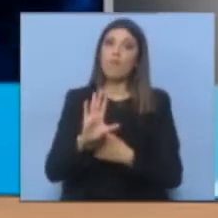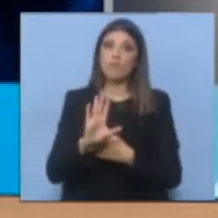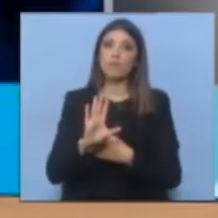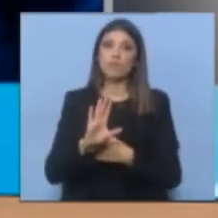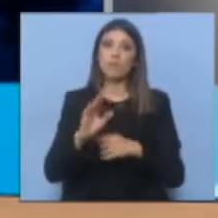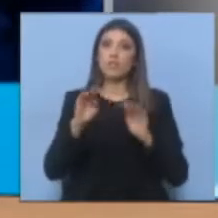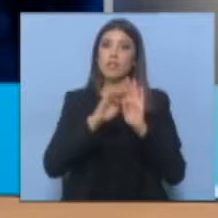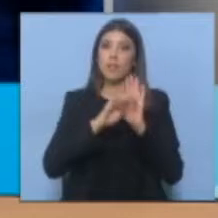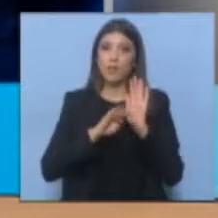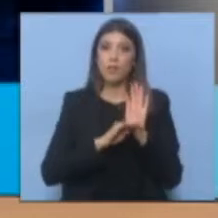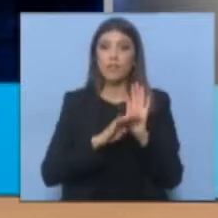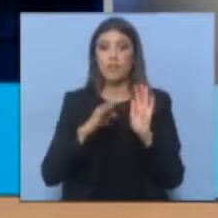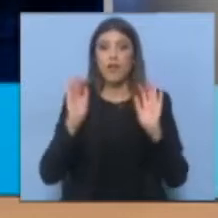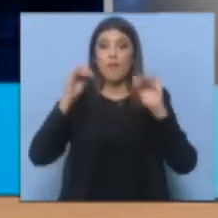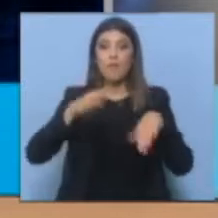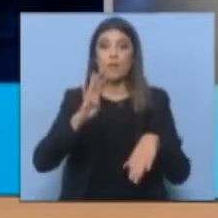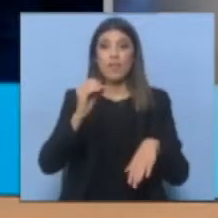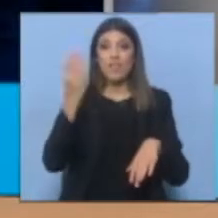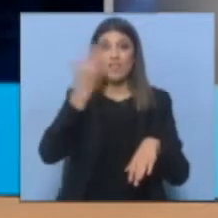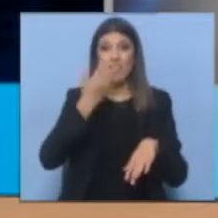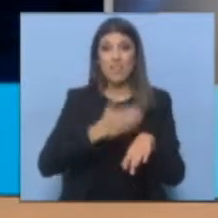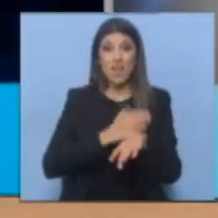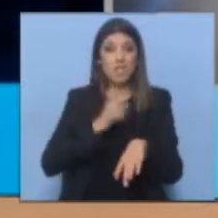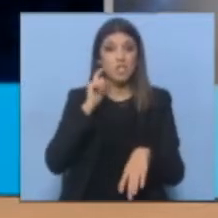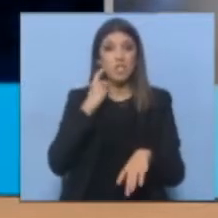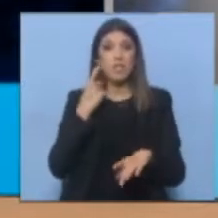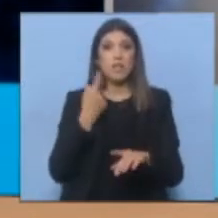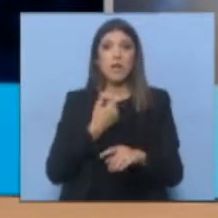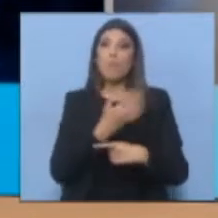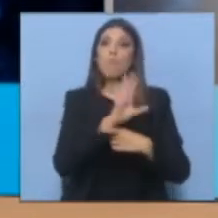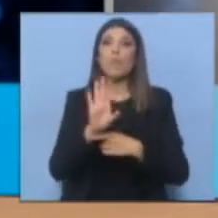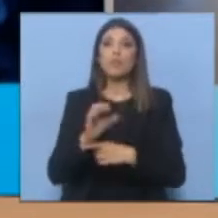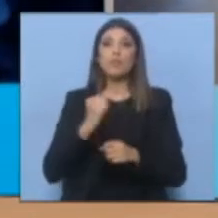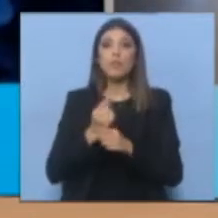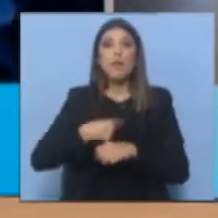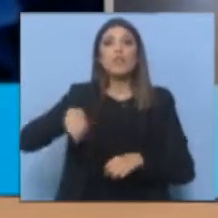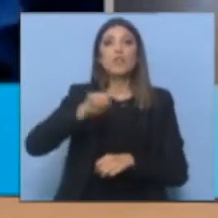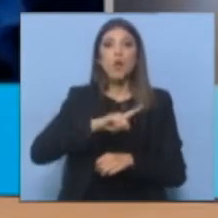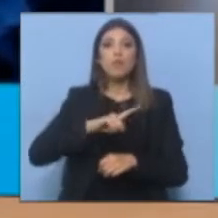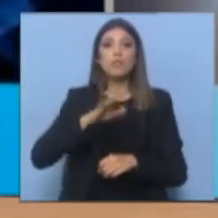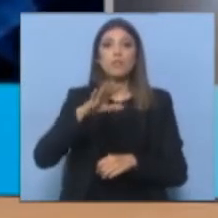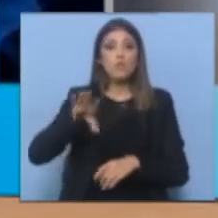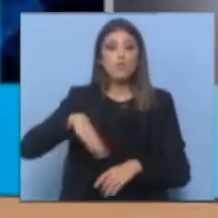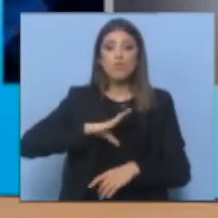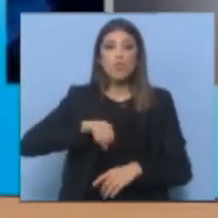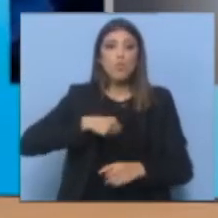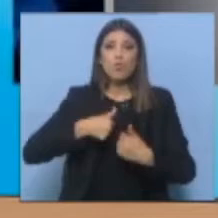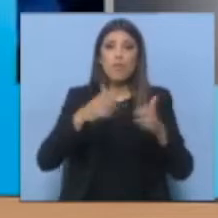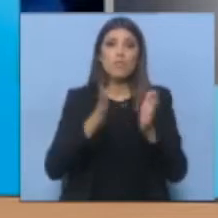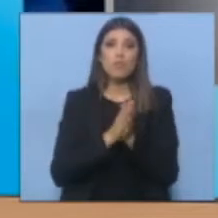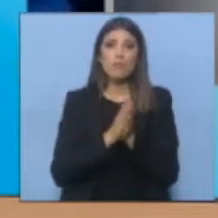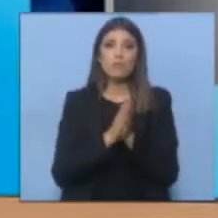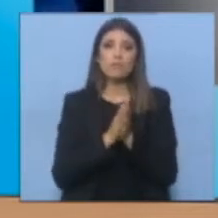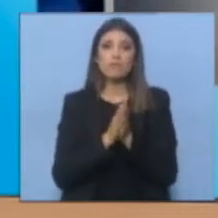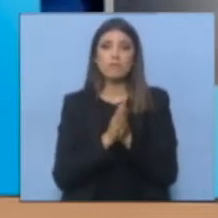nestes 40 dias da Quaresma, acaba por mostrar todo o nosso trabalho no mundo e como é que a AIS está efetivamente ao lado destas comunidades que são